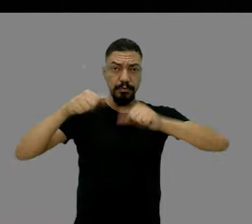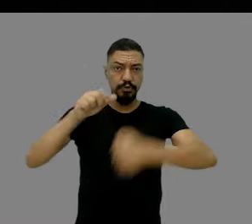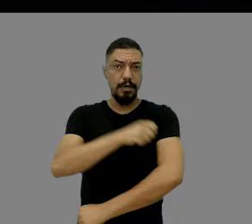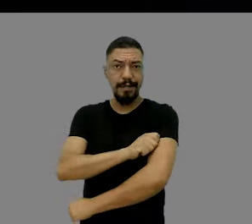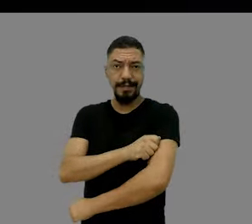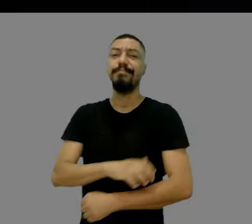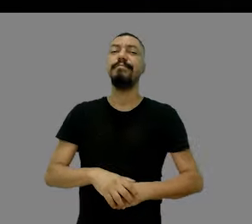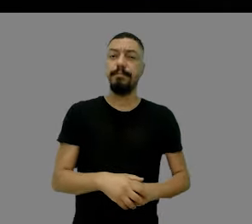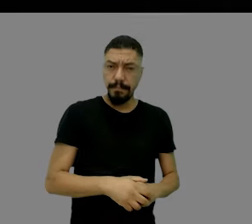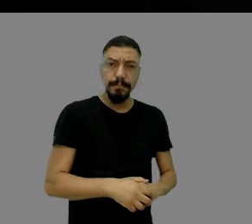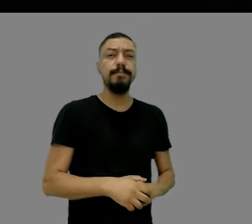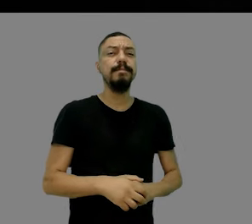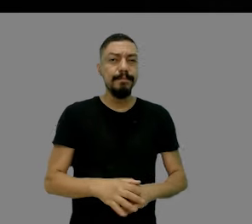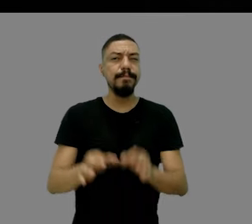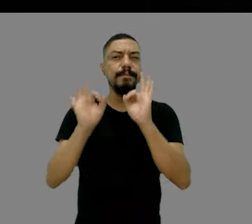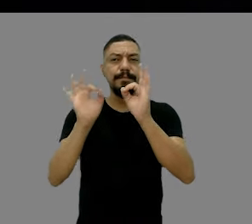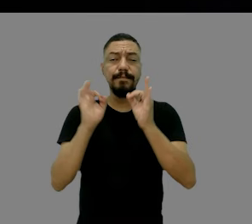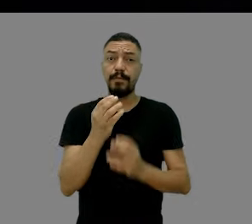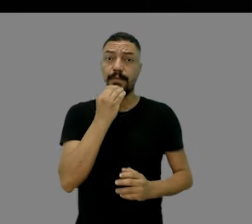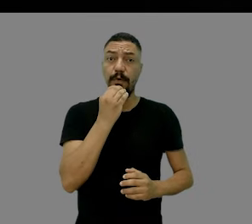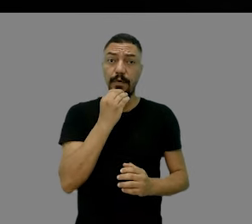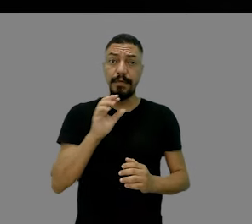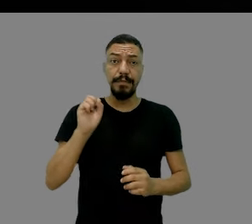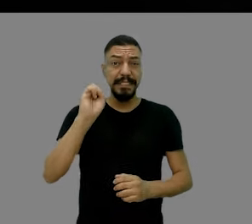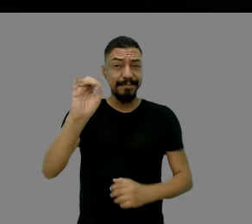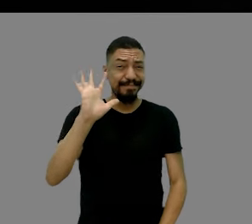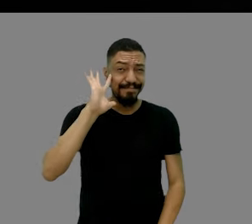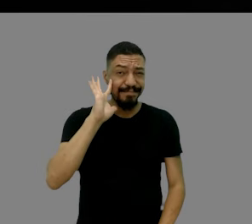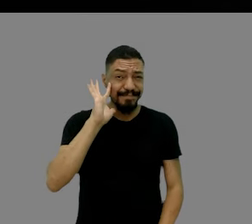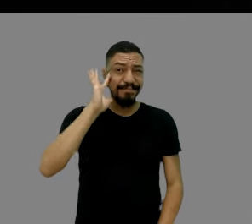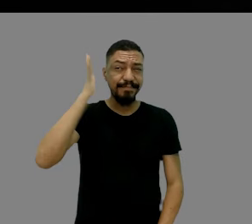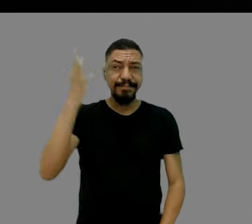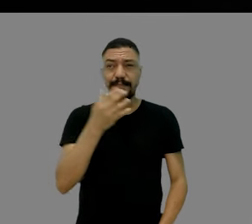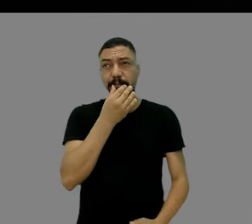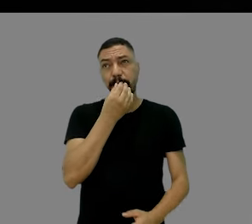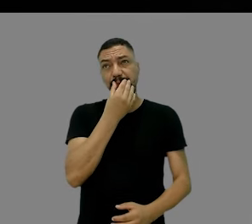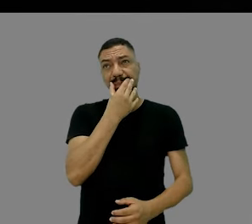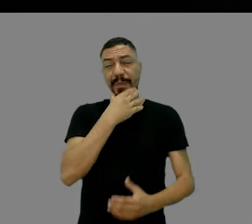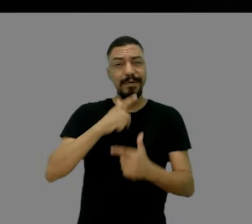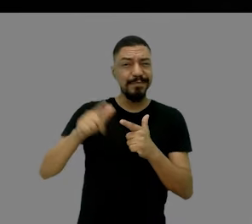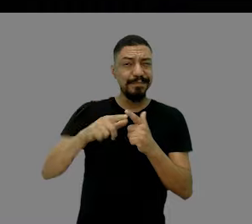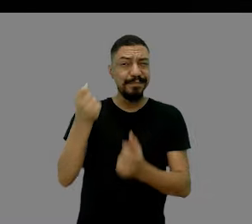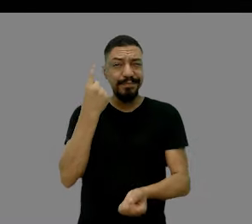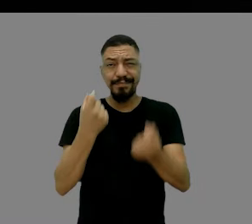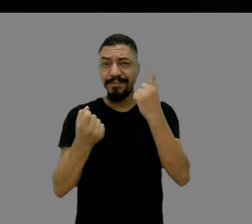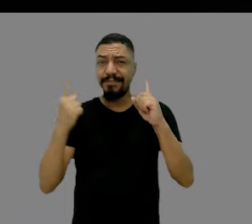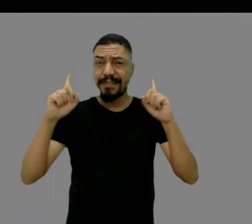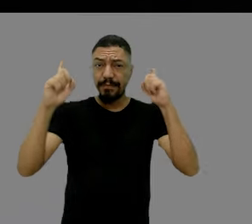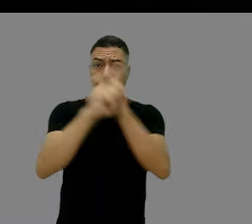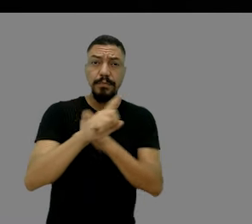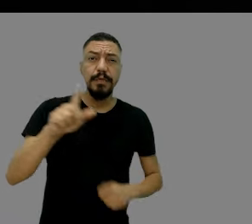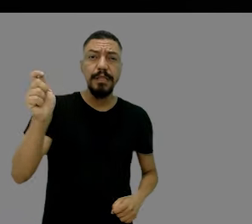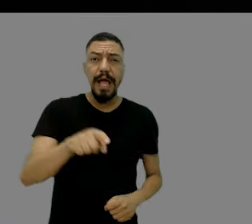de litígio, enfim, isso acontecer, que é muito raro, você tem como se resguardar, se respaldar, mas eu sempre digo para a gente não dar sorte